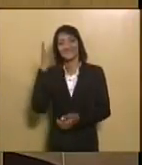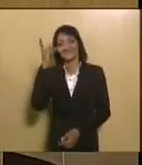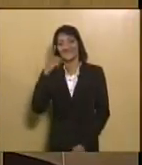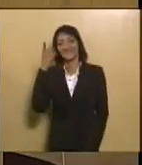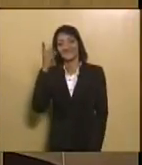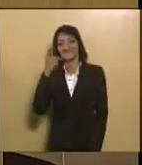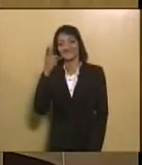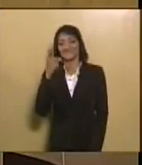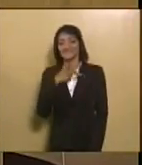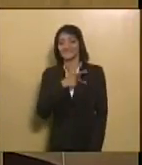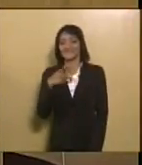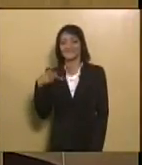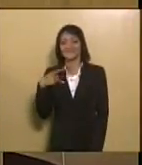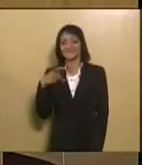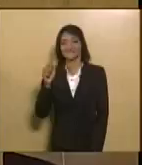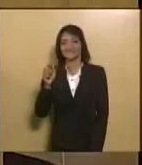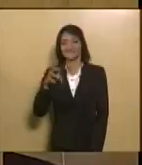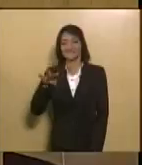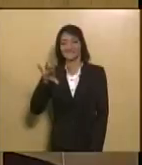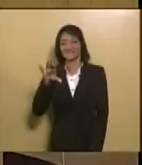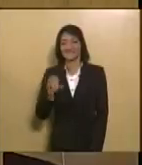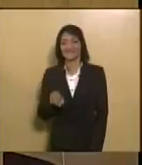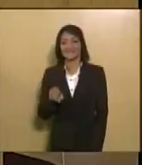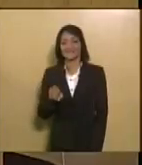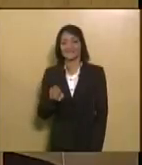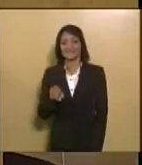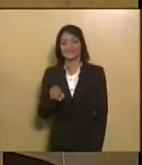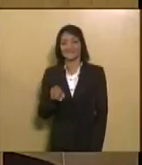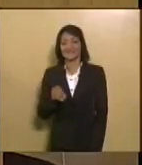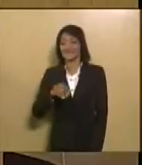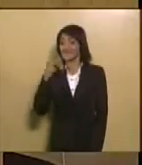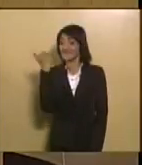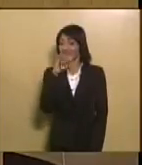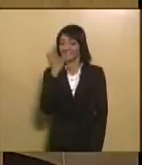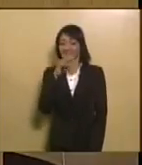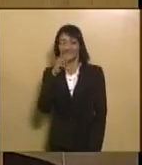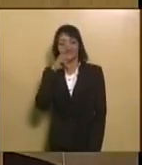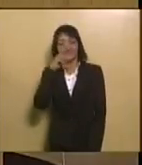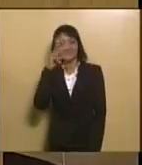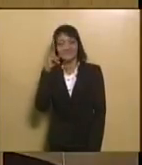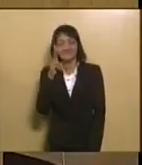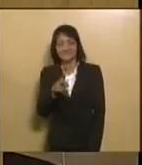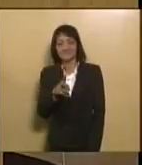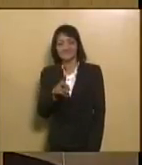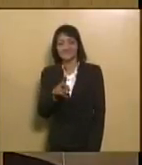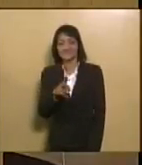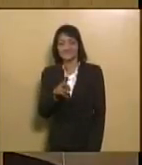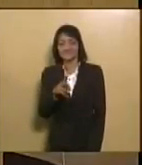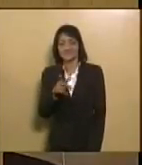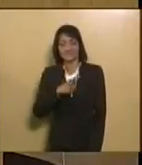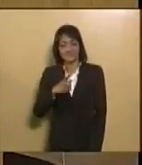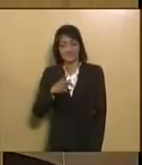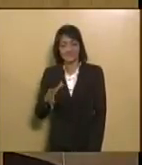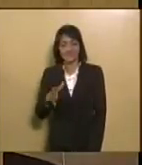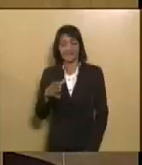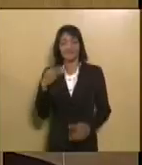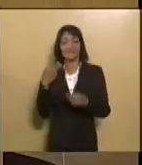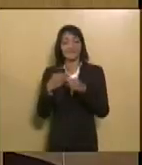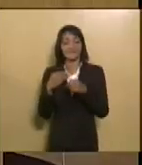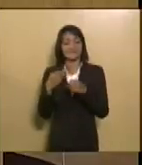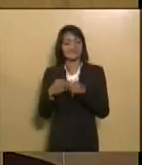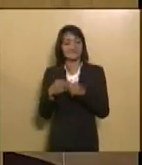Antônio, a maior usina de geração de energia solar fotovoltaica no